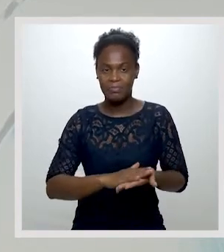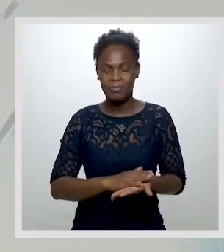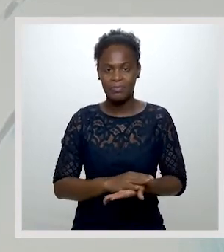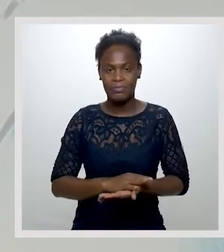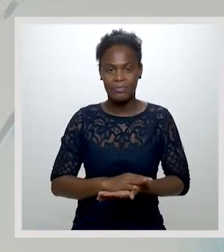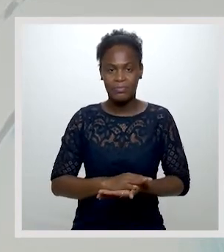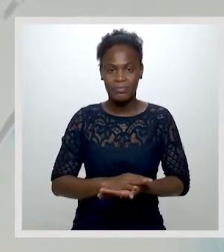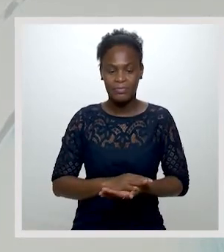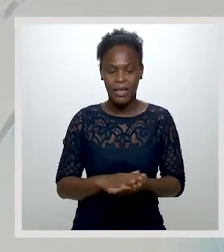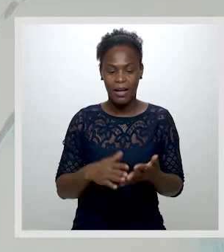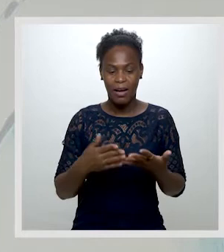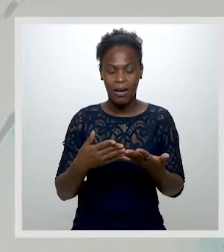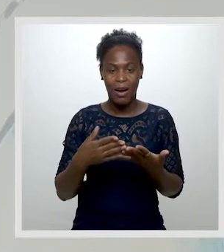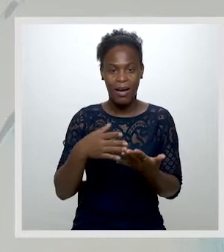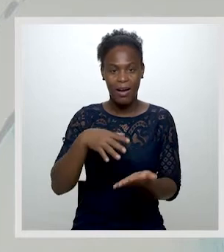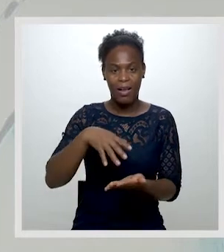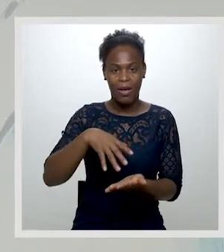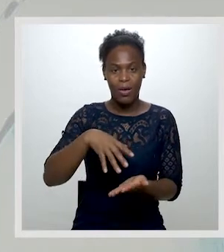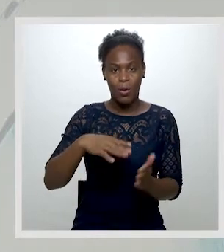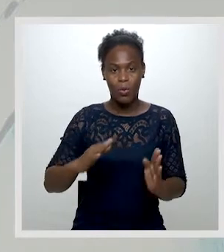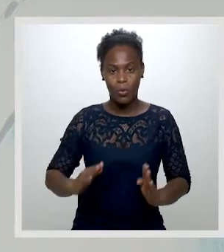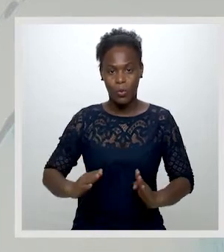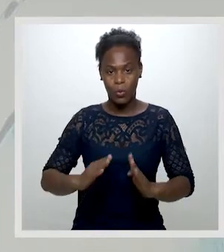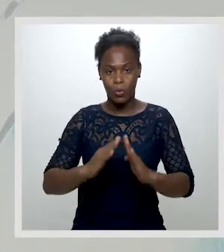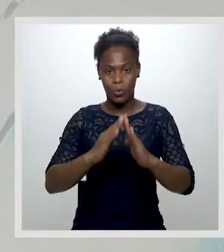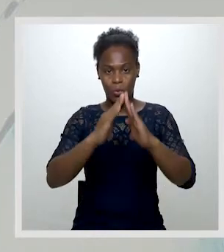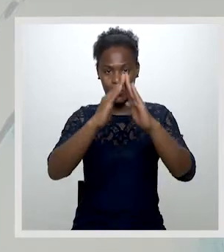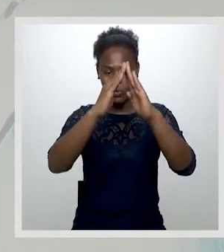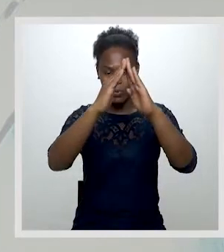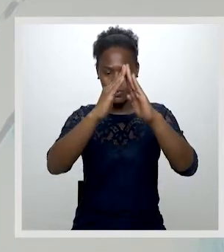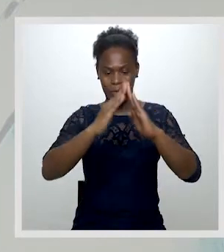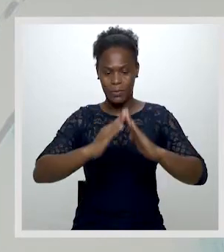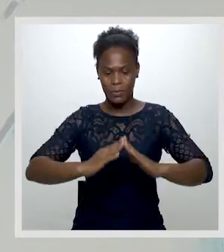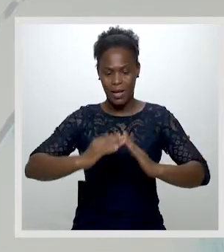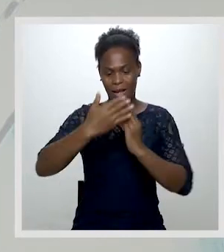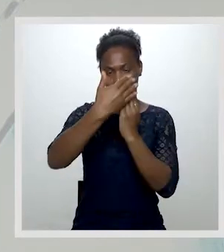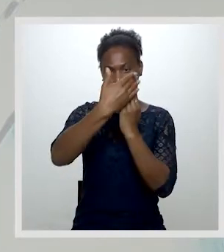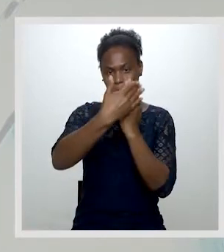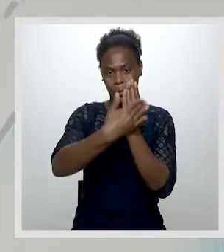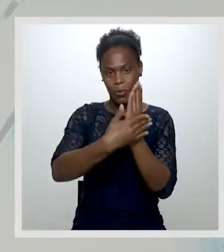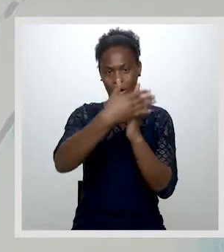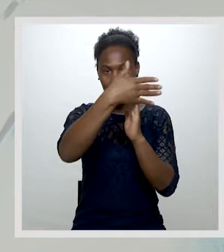A pirâmide tem as superfícies laterais